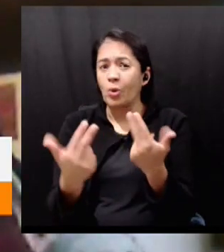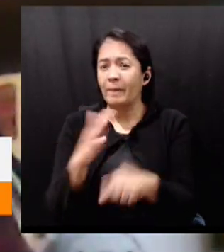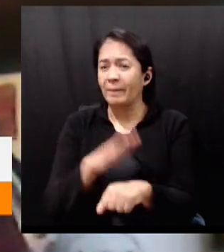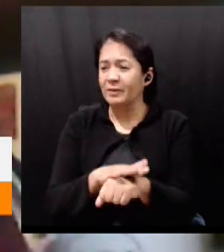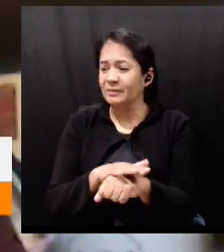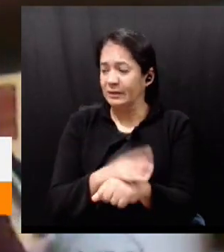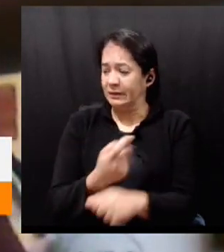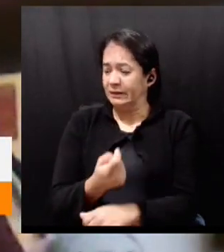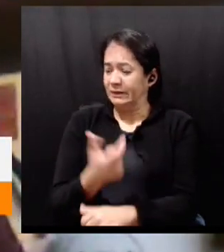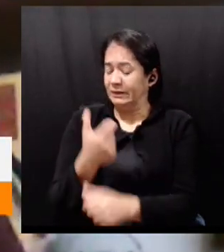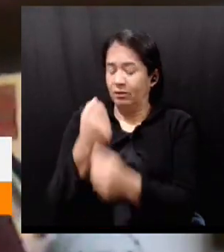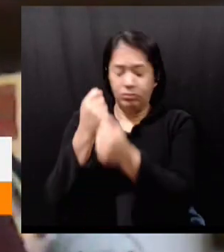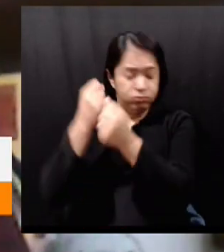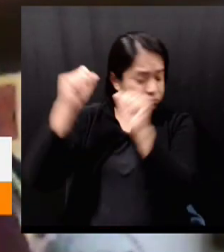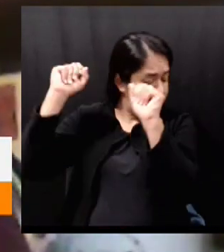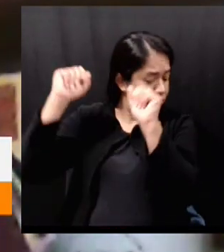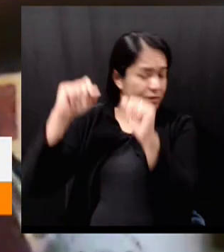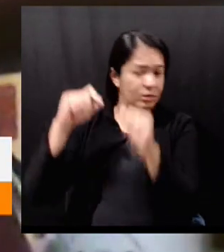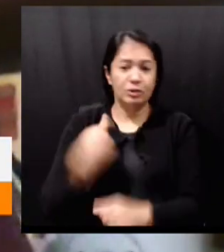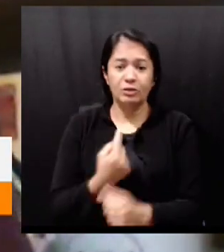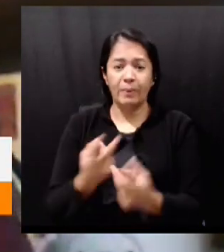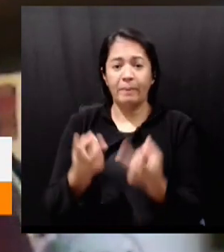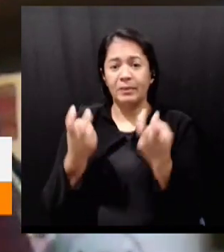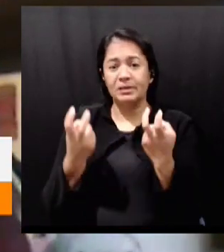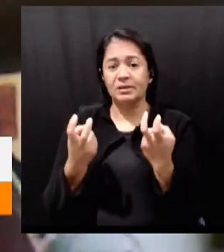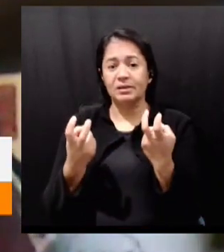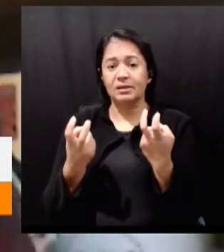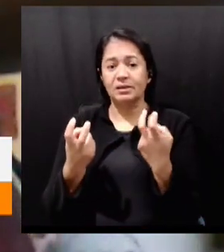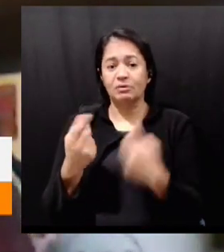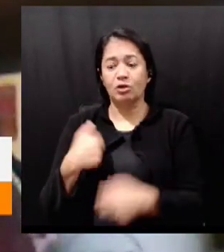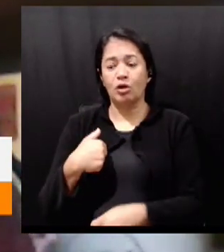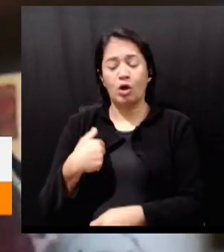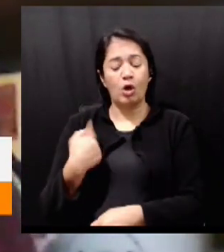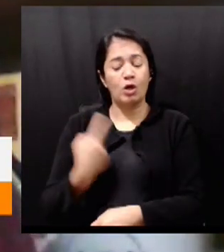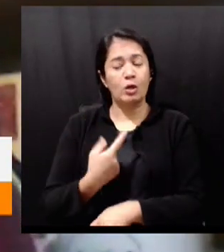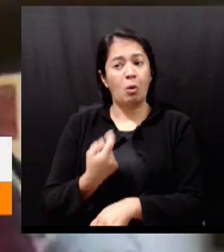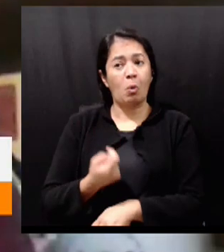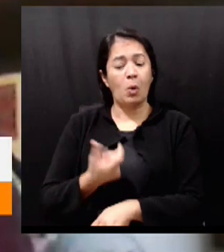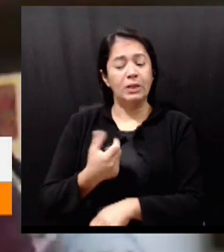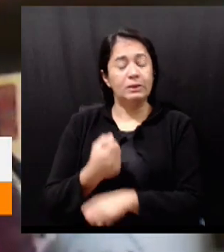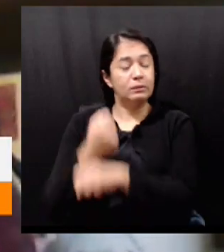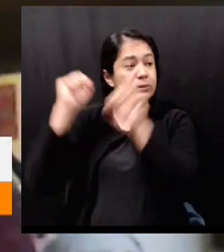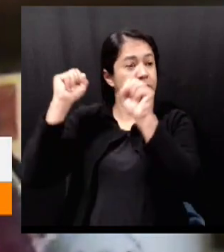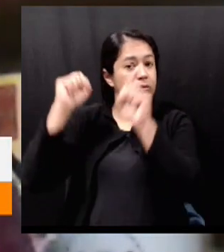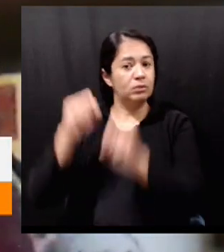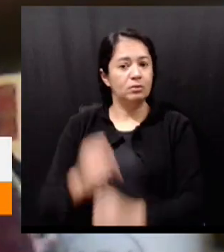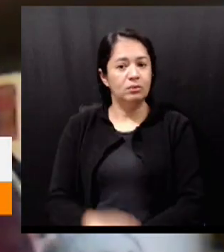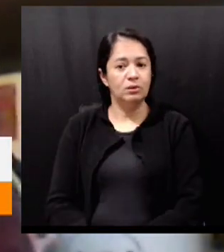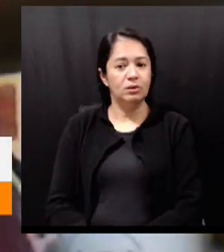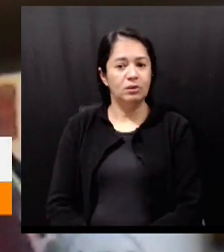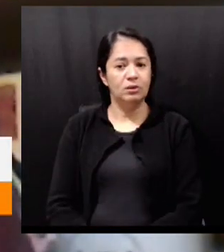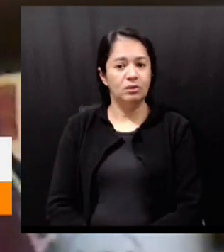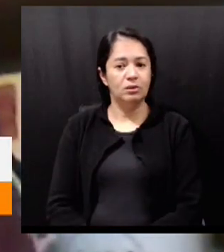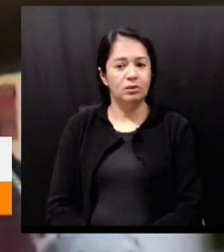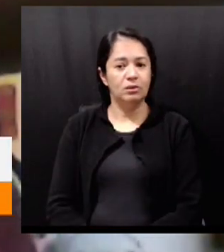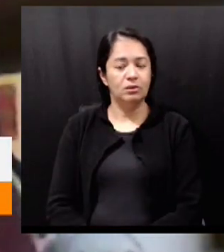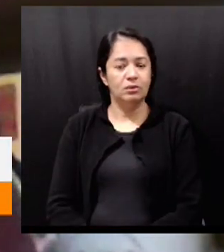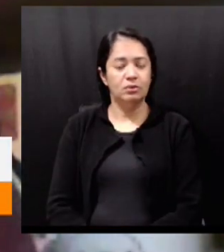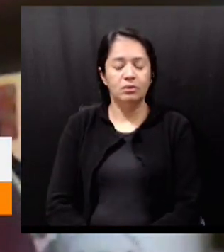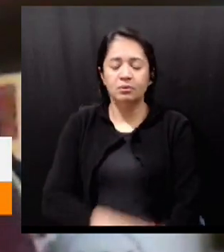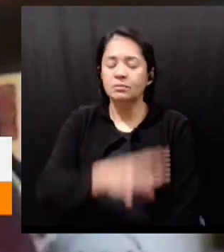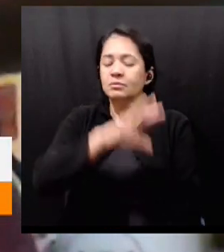porque a gente percebe quando a gente tá quase explodindo, né? Respira, dá um tempinho